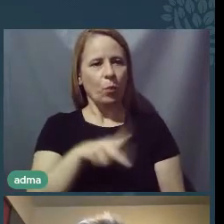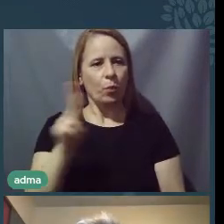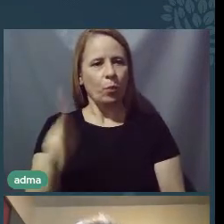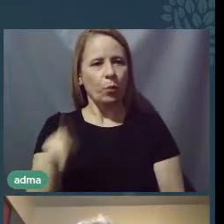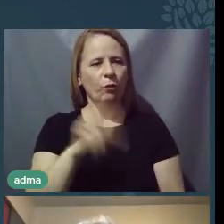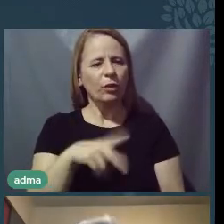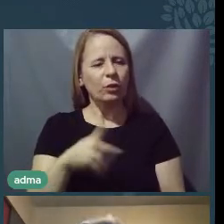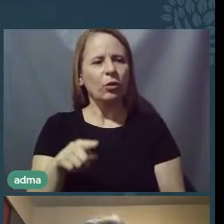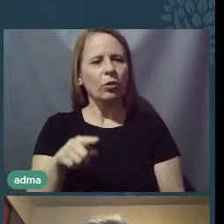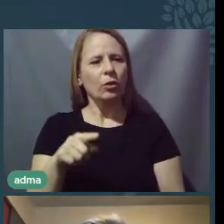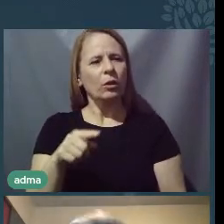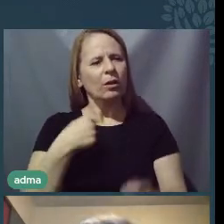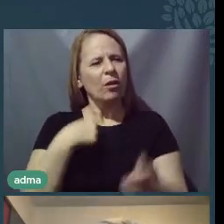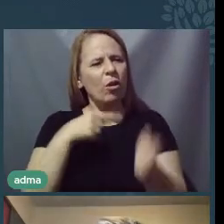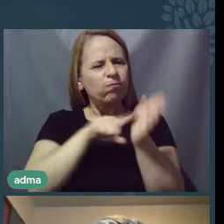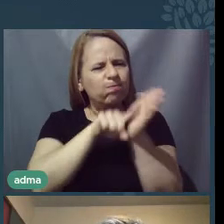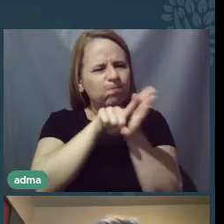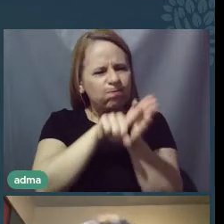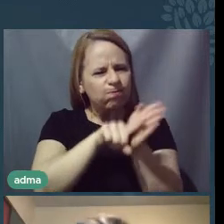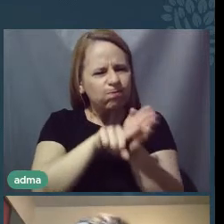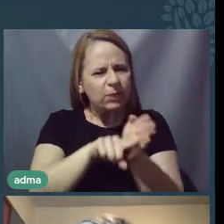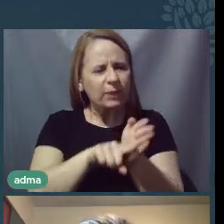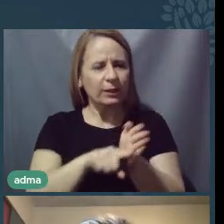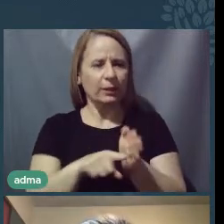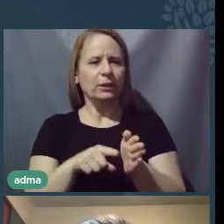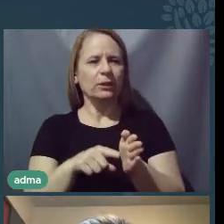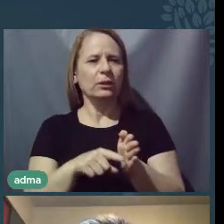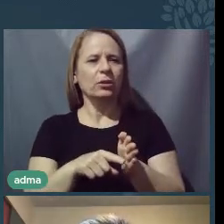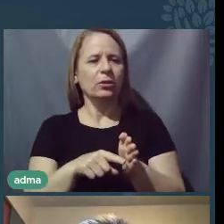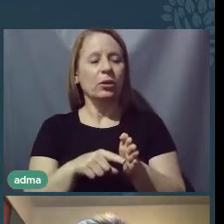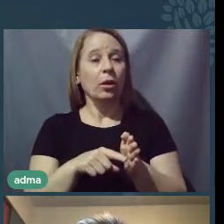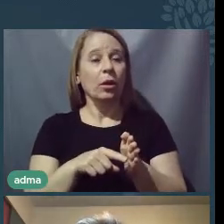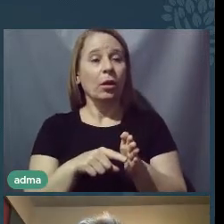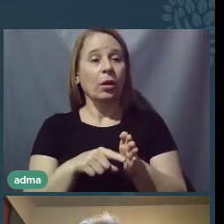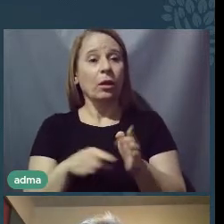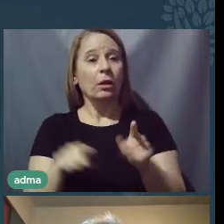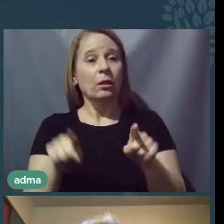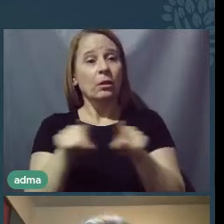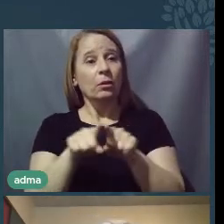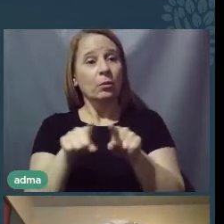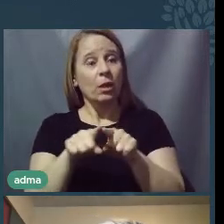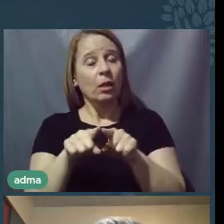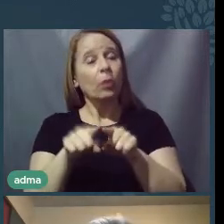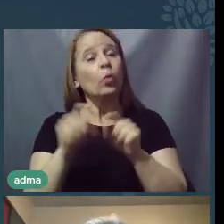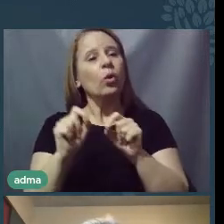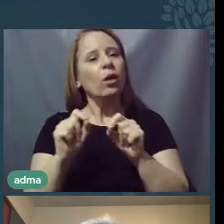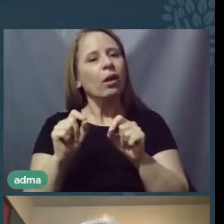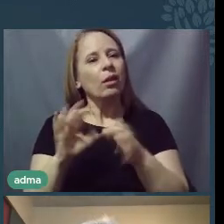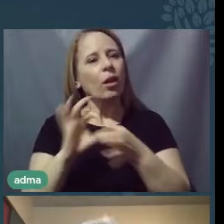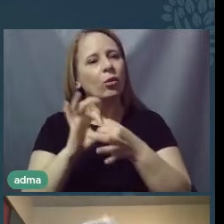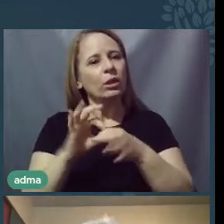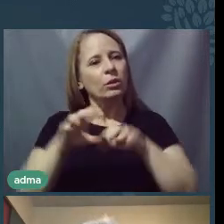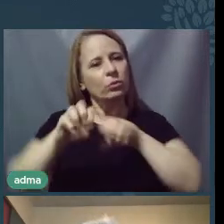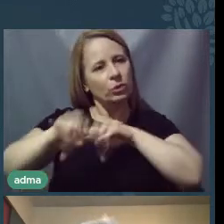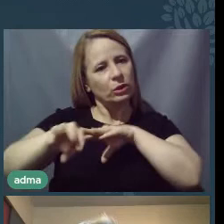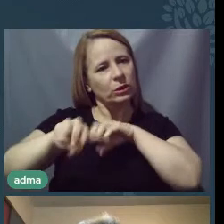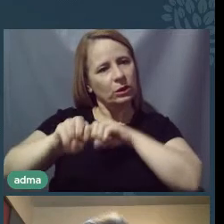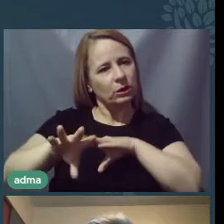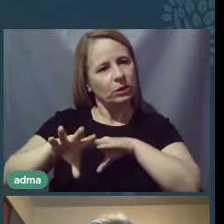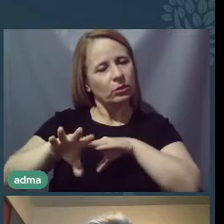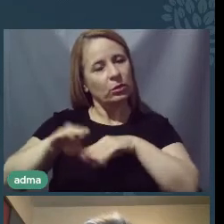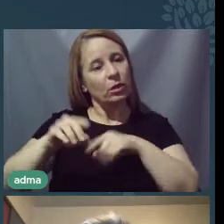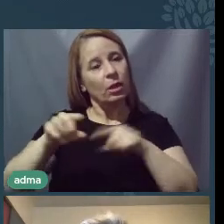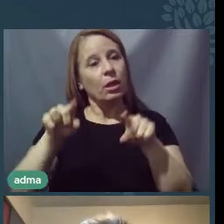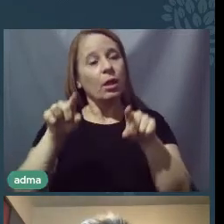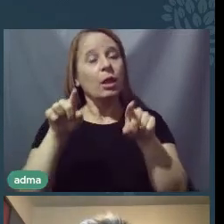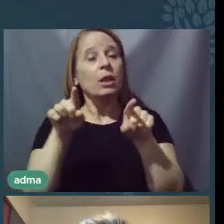de pesquisa, para mim, ela é indissociável da minha atividade de ensino e de extensão, claro, também.